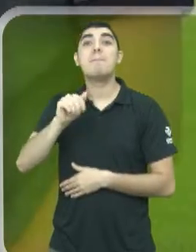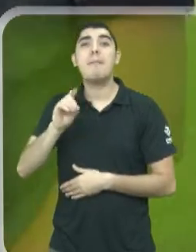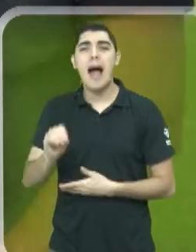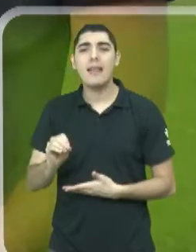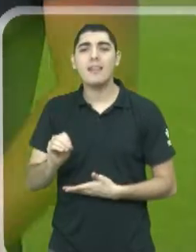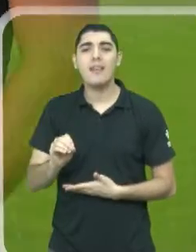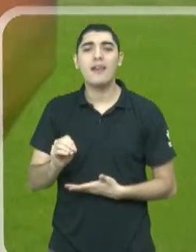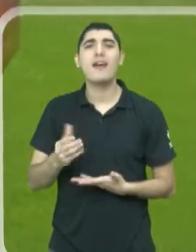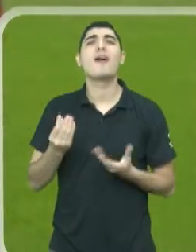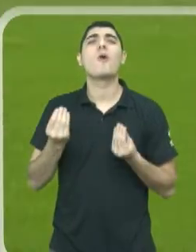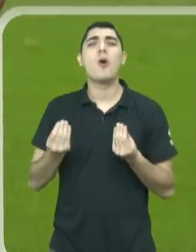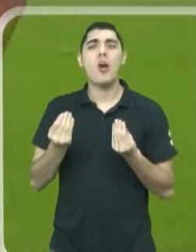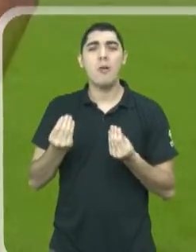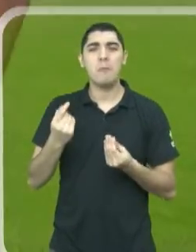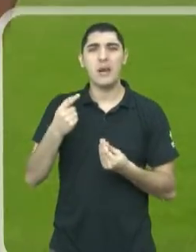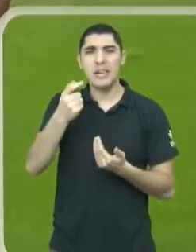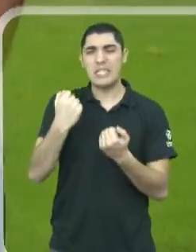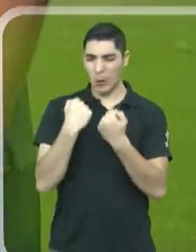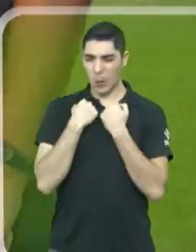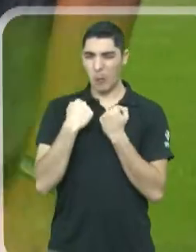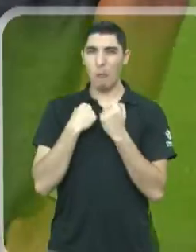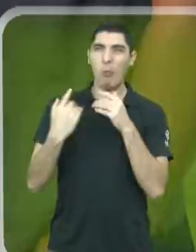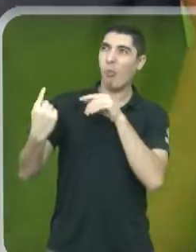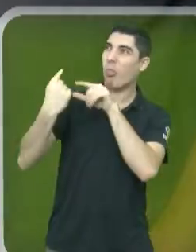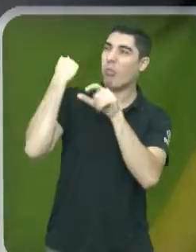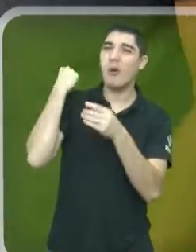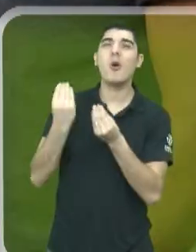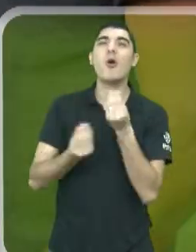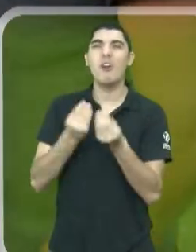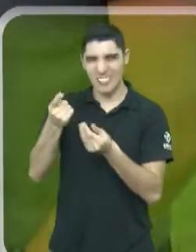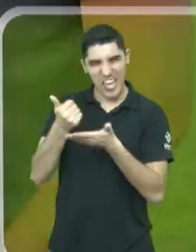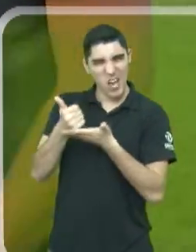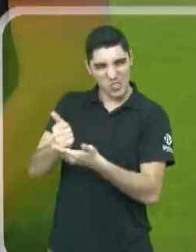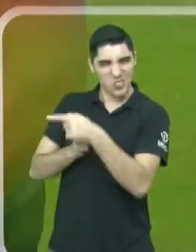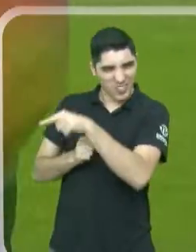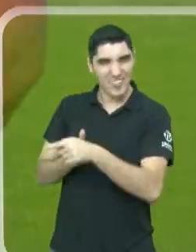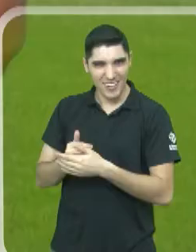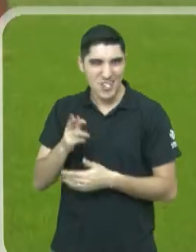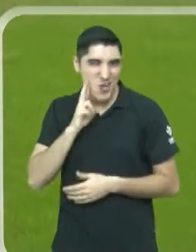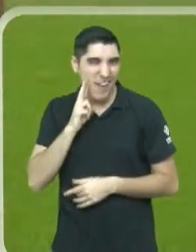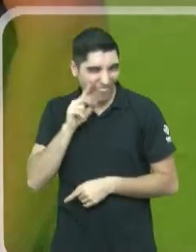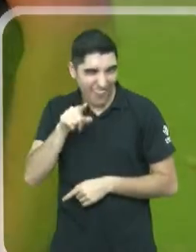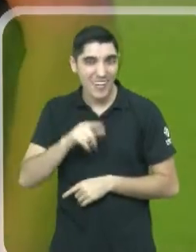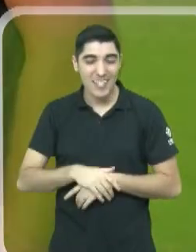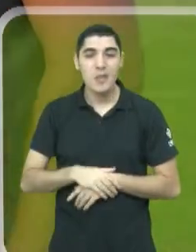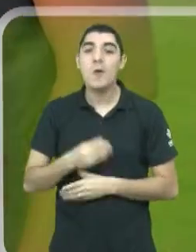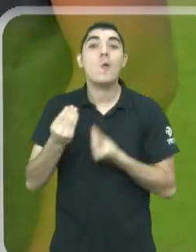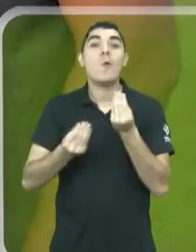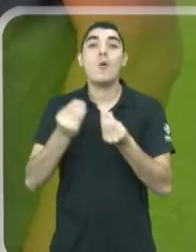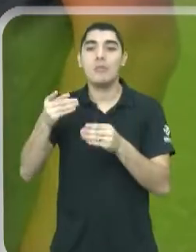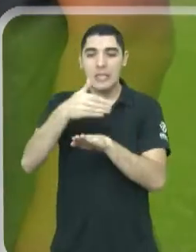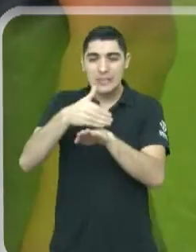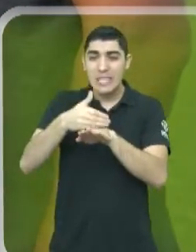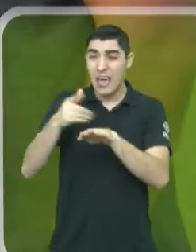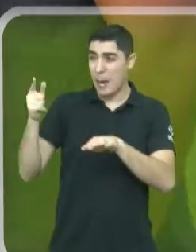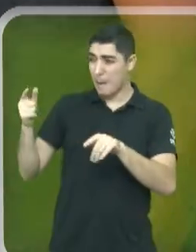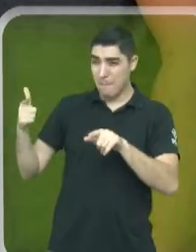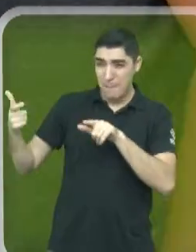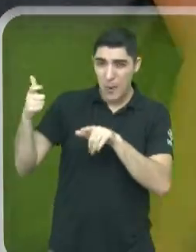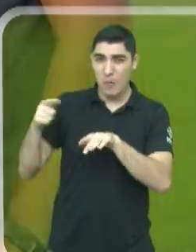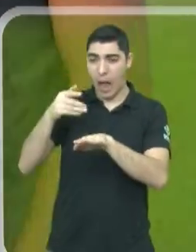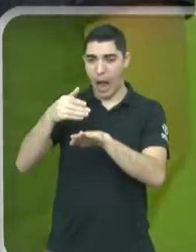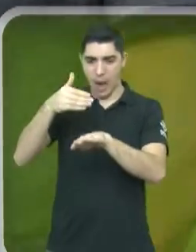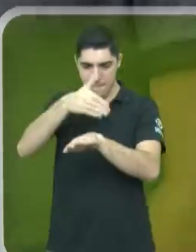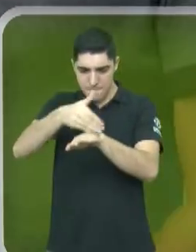palhaçada aquilo lá, mas que frangaço que você tomou, Yamada, pelo amor de Deus, você ajudou o homem aqui, foi mais ou menos isso, como é que você fez o gol? O São José tinha acabado de tomar o gol, colocaram a bola no